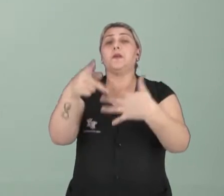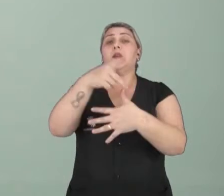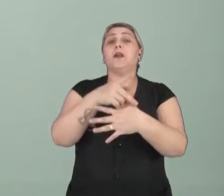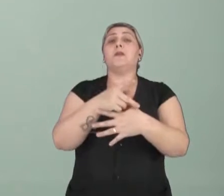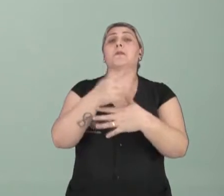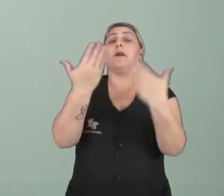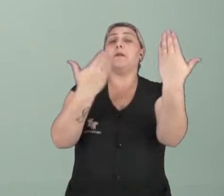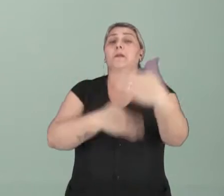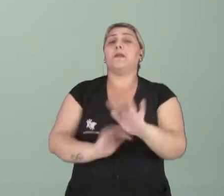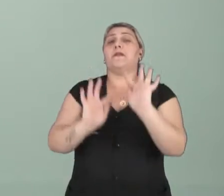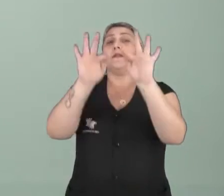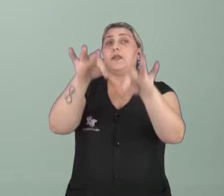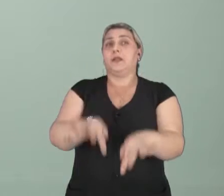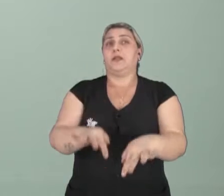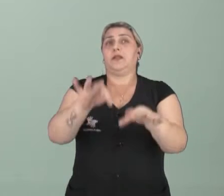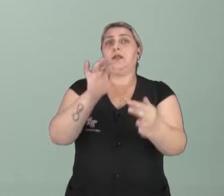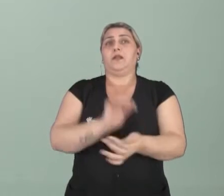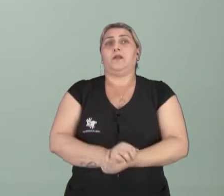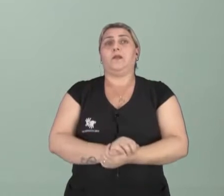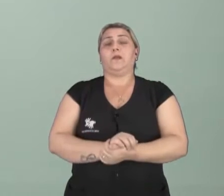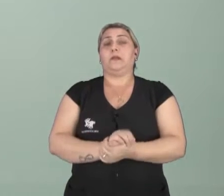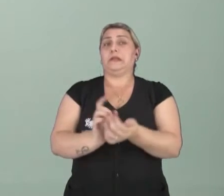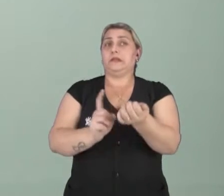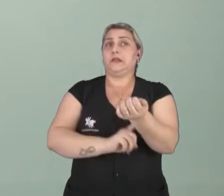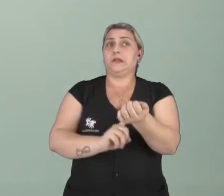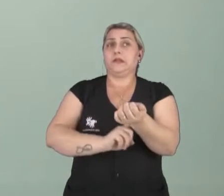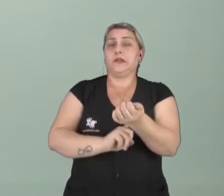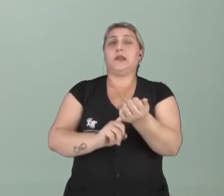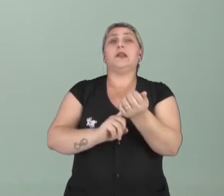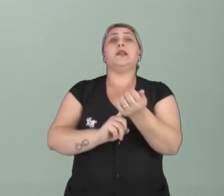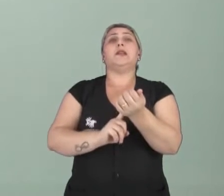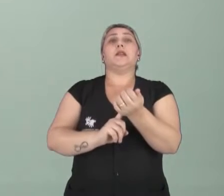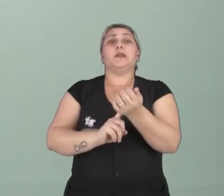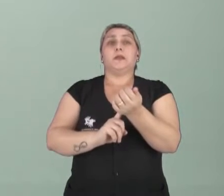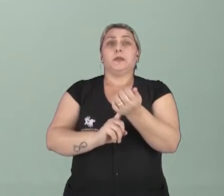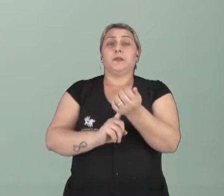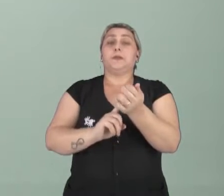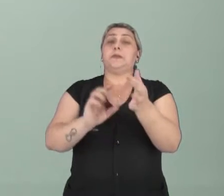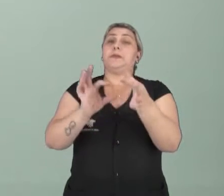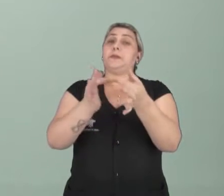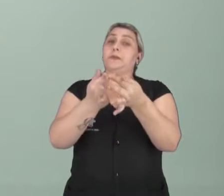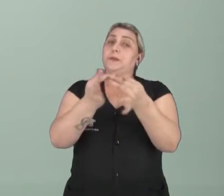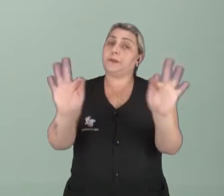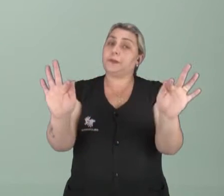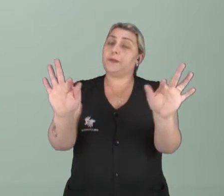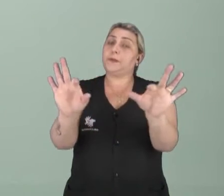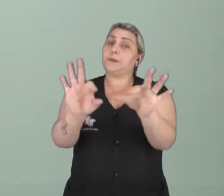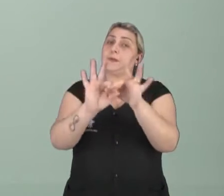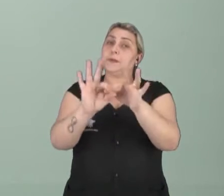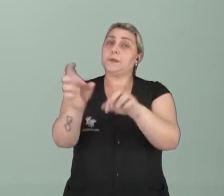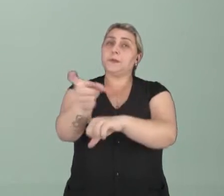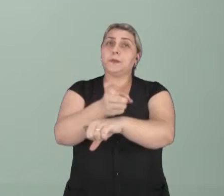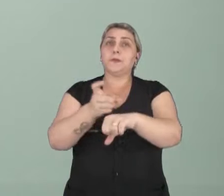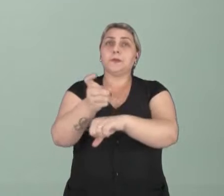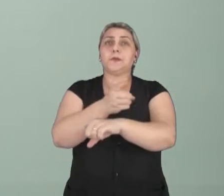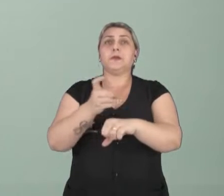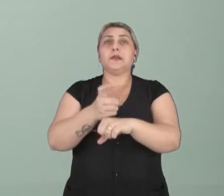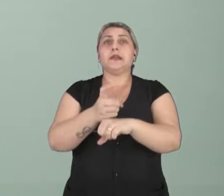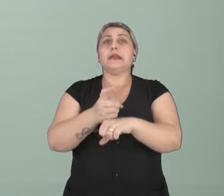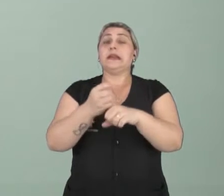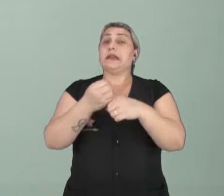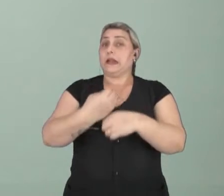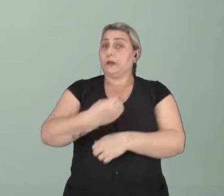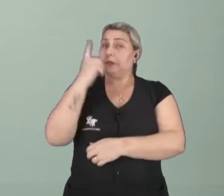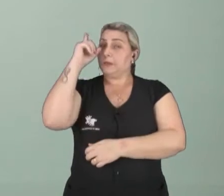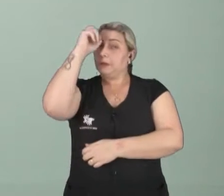exame final deixou todo e se vo e a oração subordinada adjetiva explicação explicativa que estava